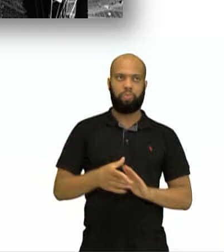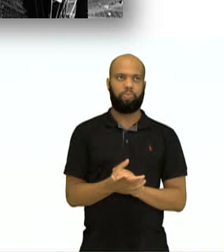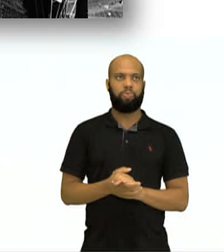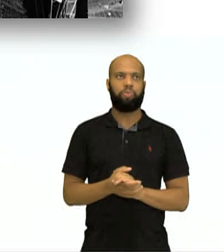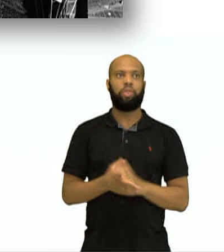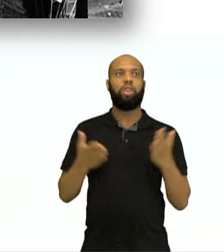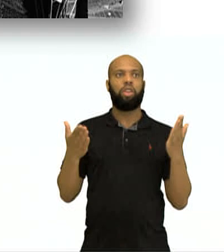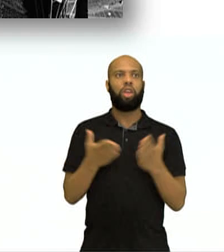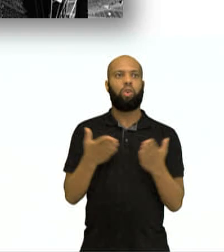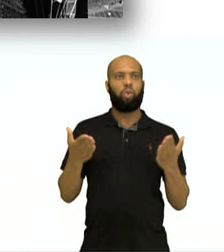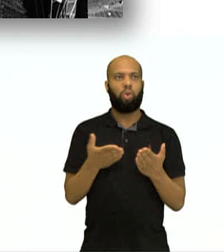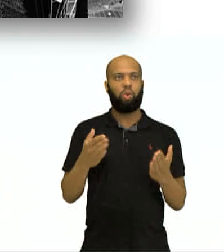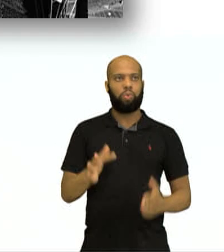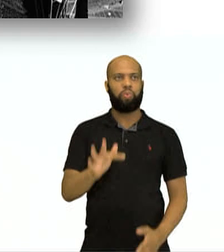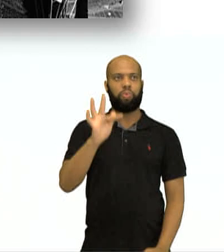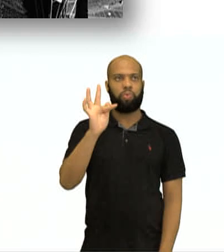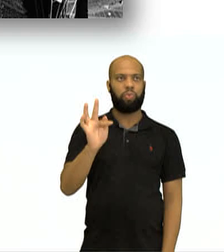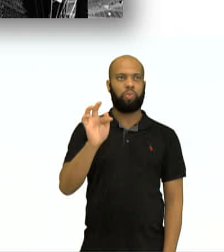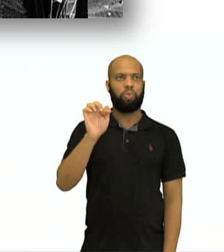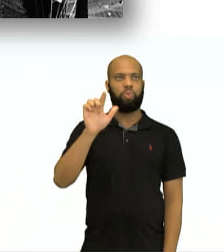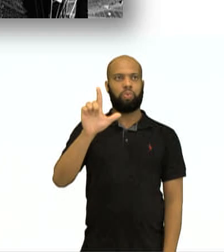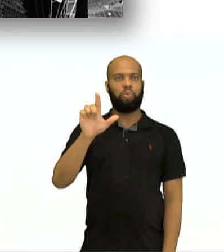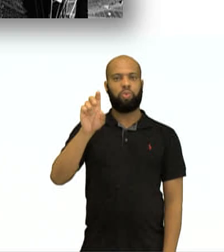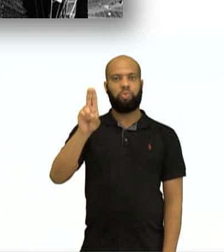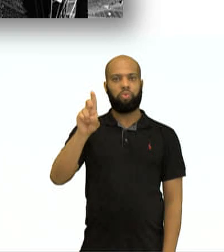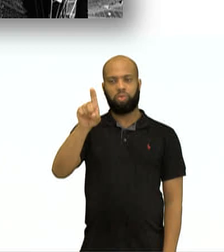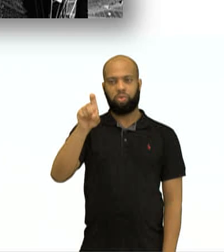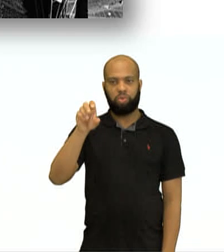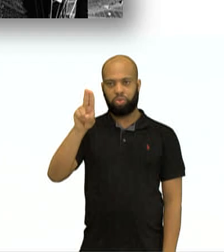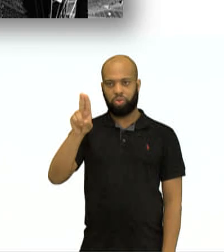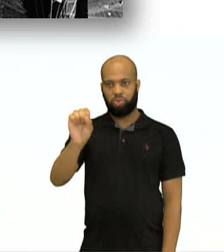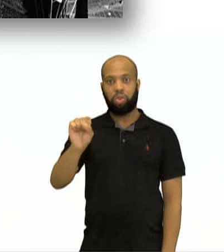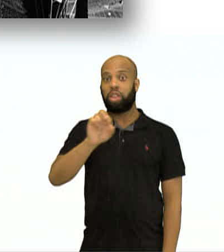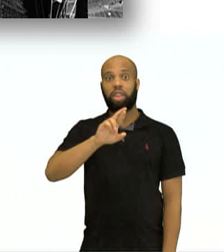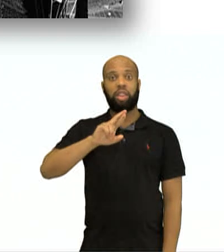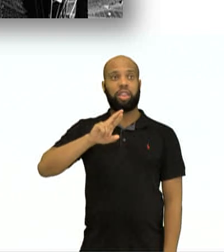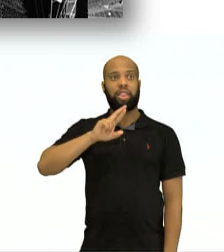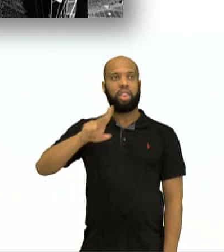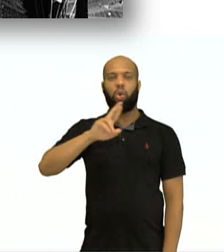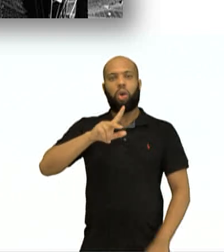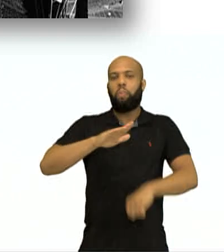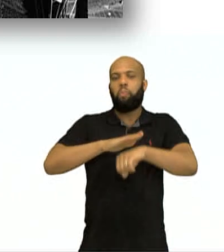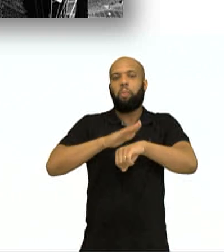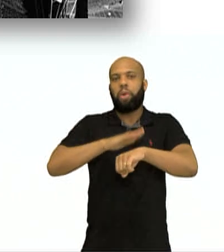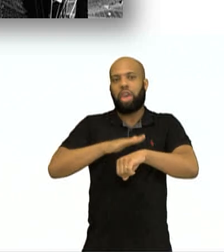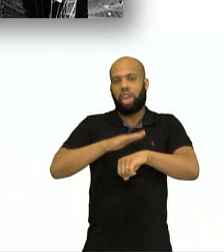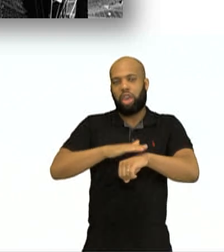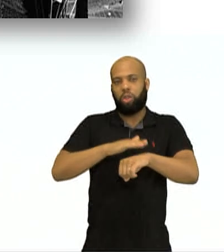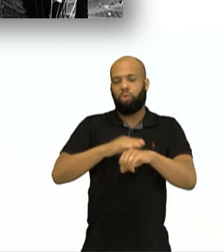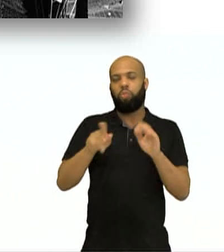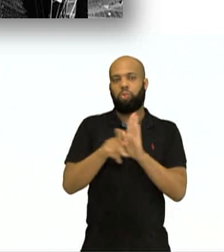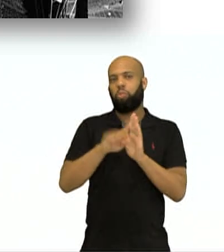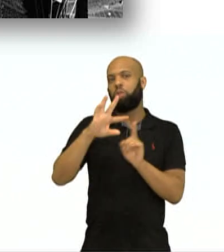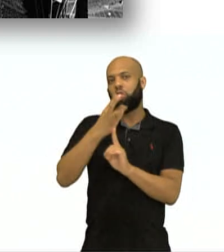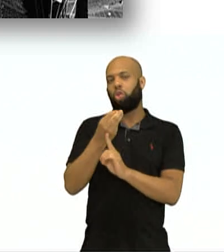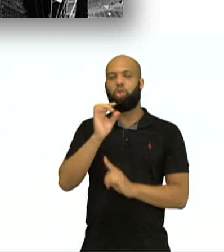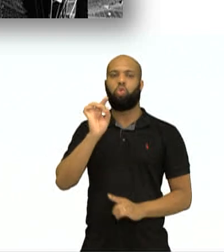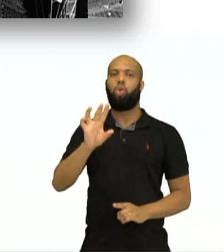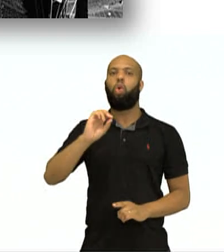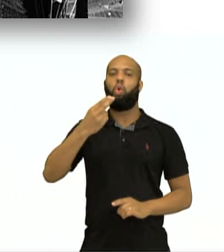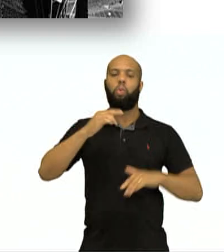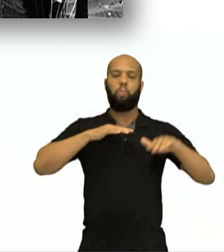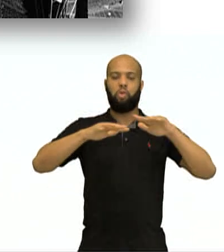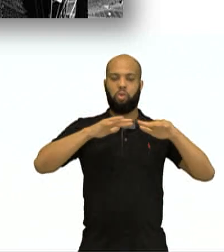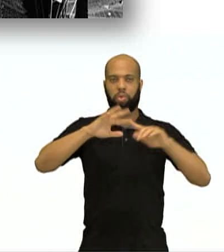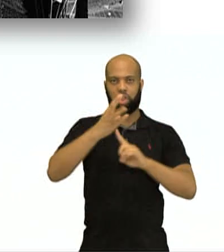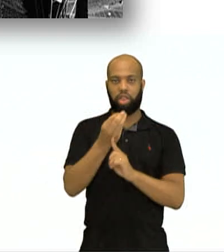Pessoal, fluxos. Fluxos não foi um momento na história ou um movimento artístico. É um